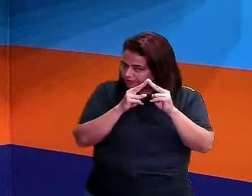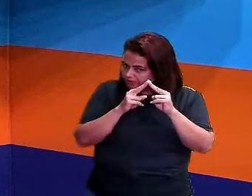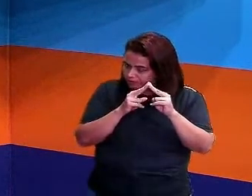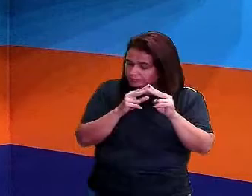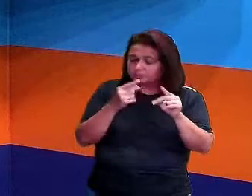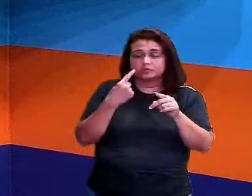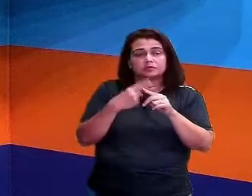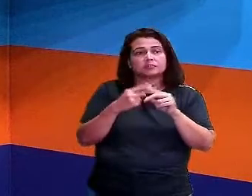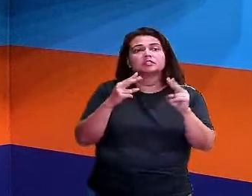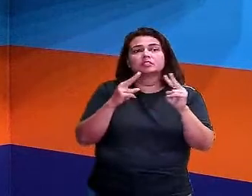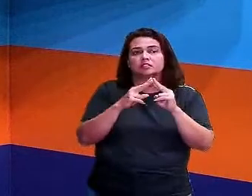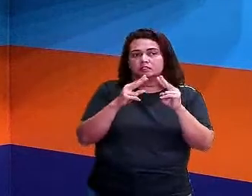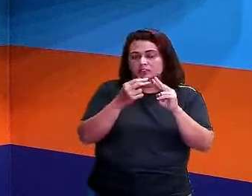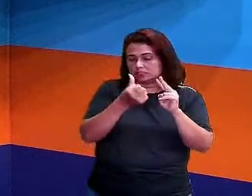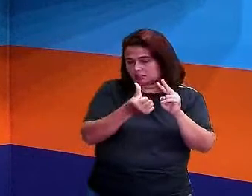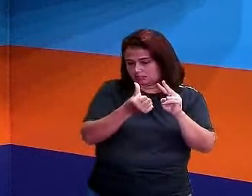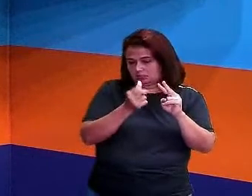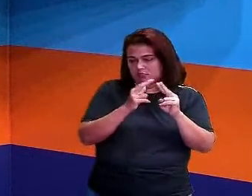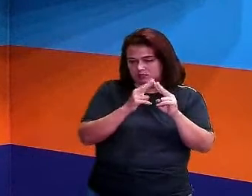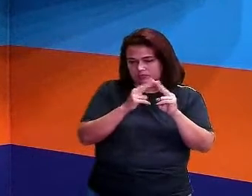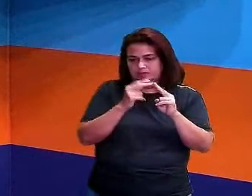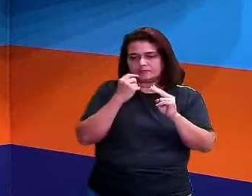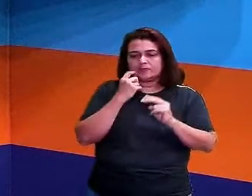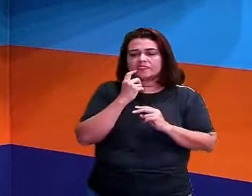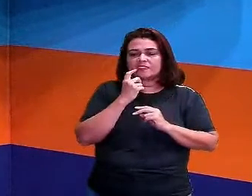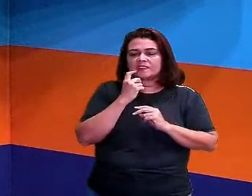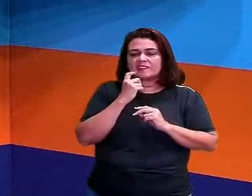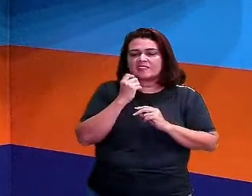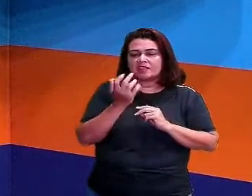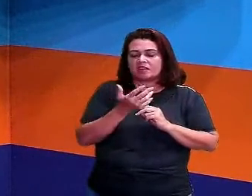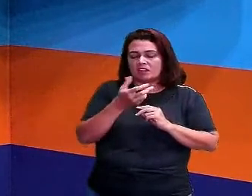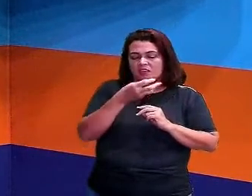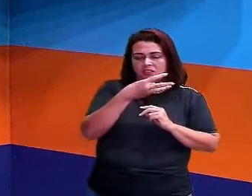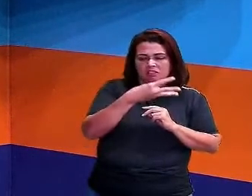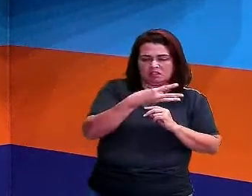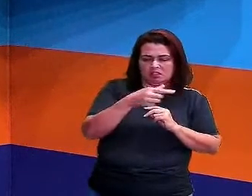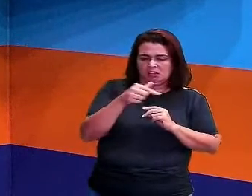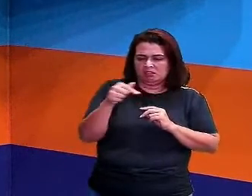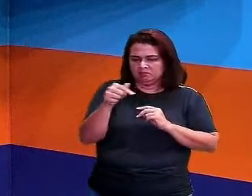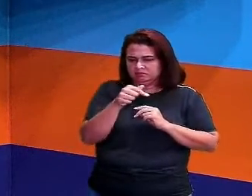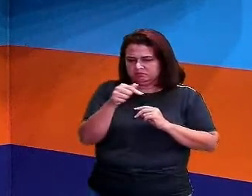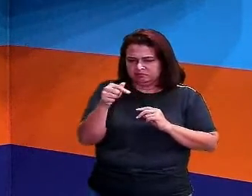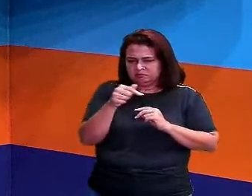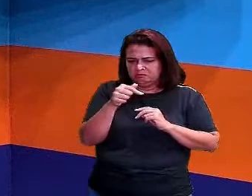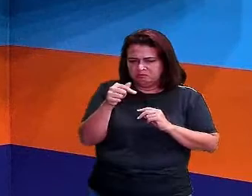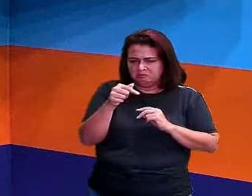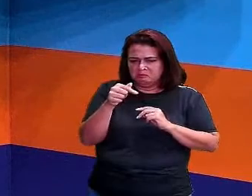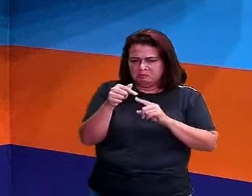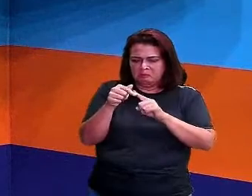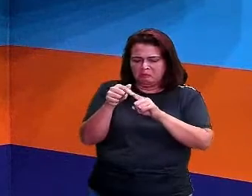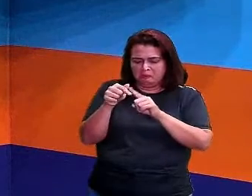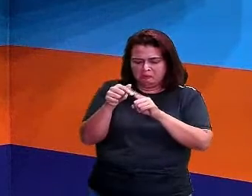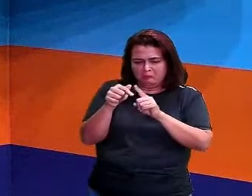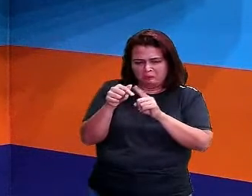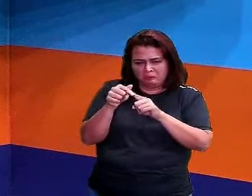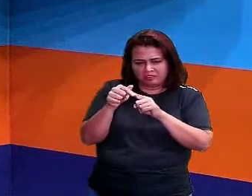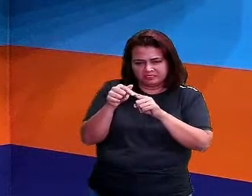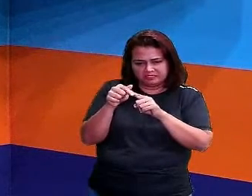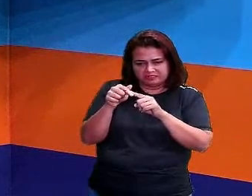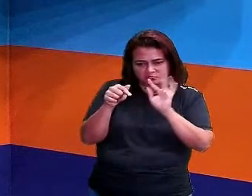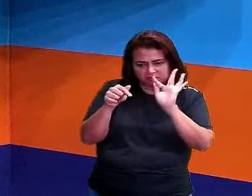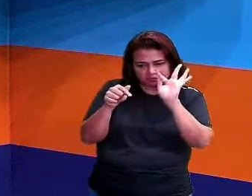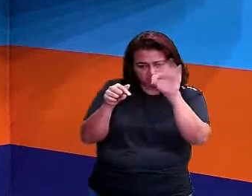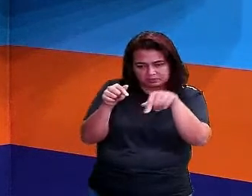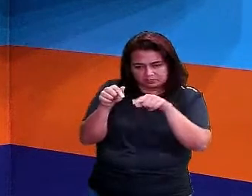número par, então ele se torna par. Agora, 377. Professora, ele termina